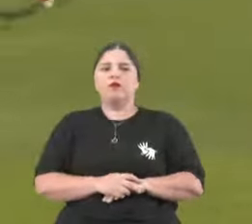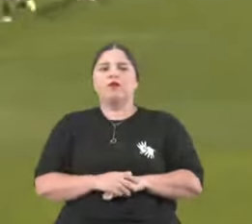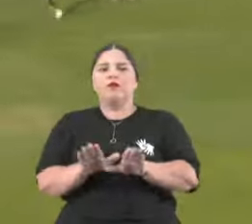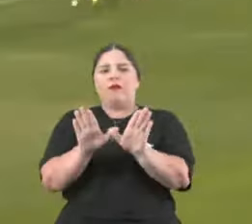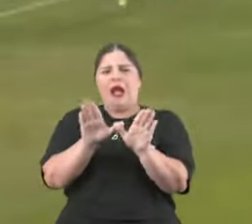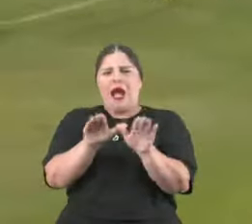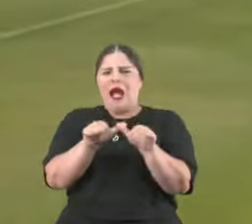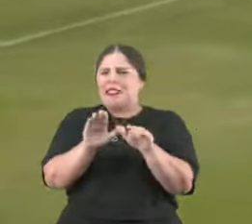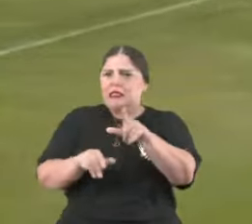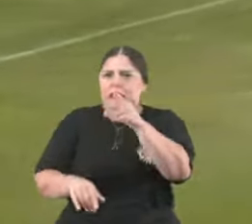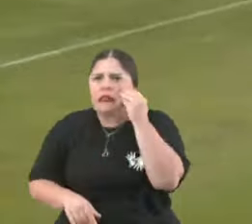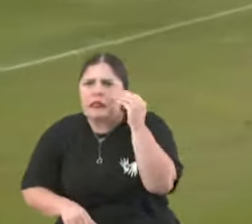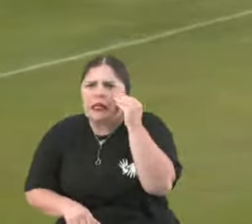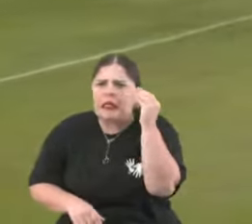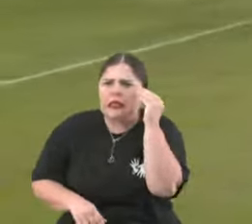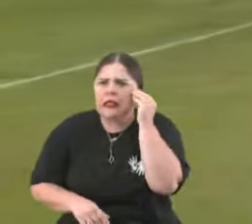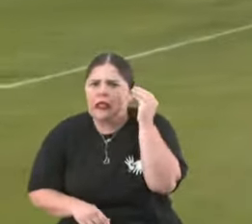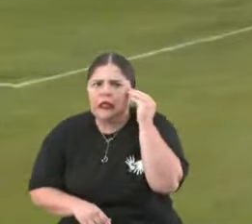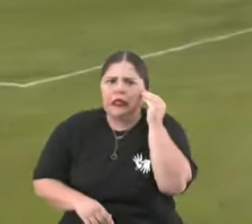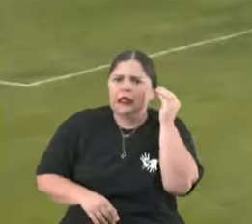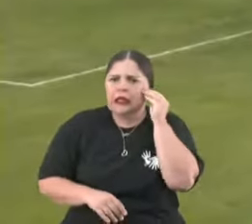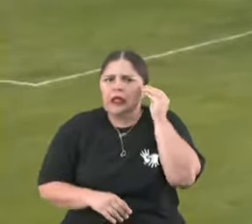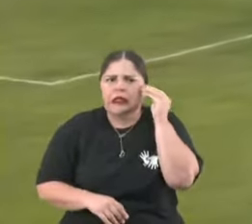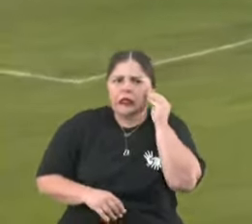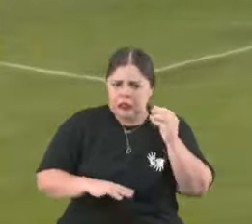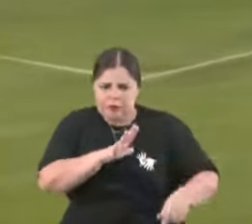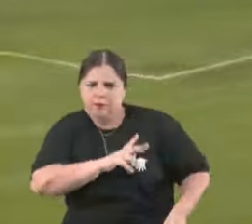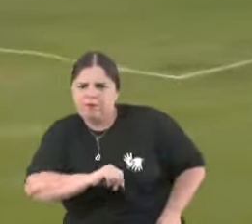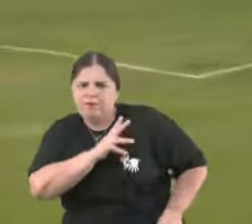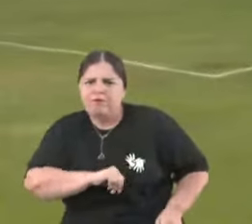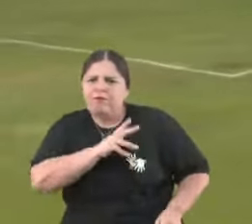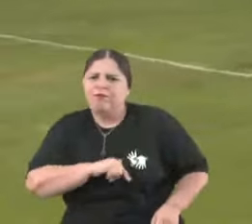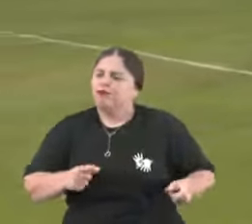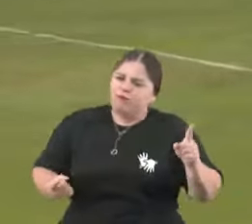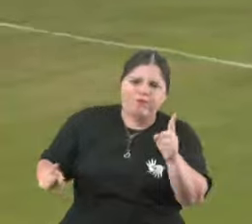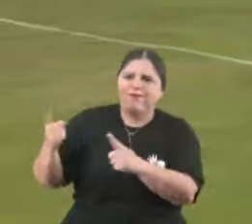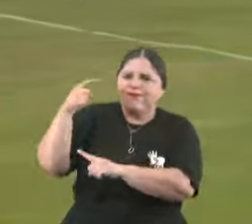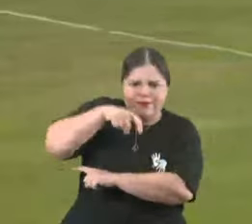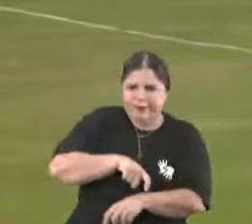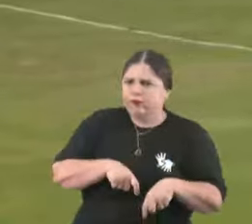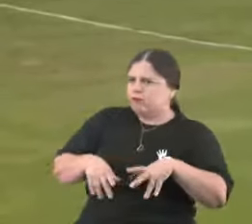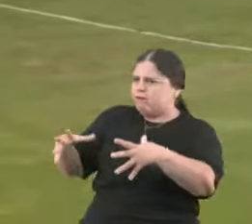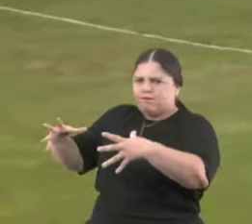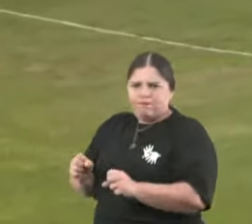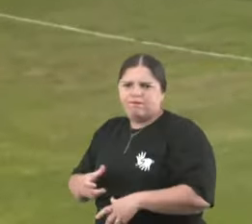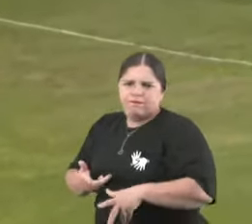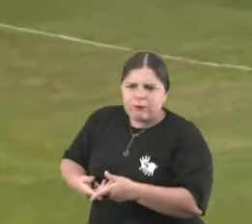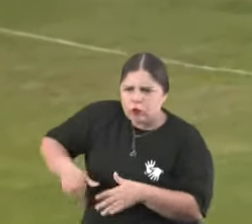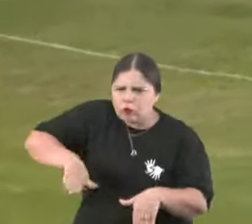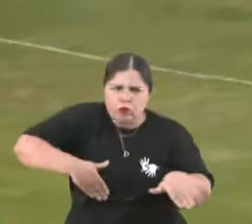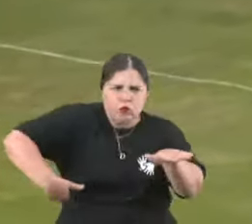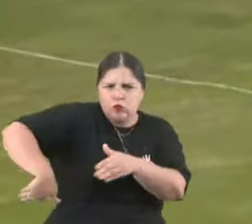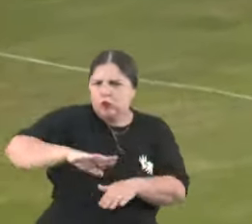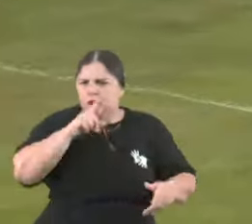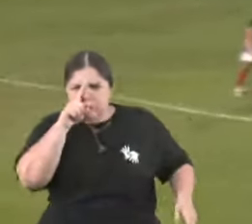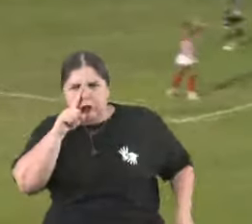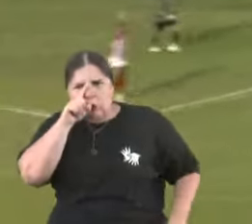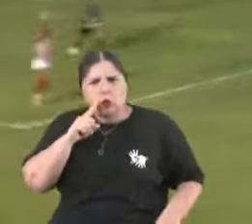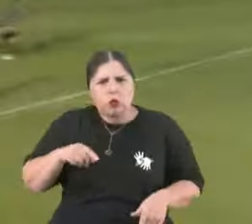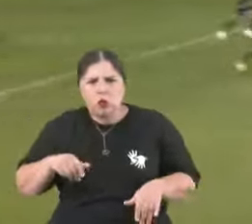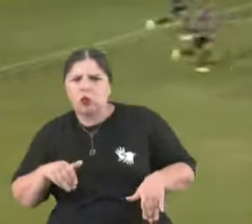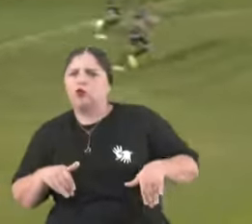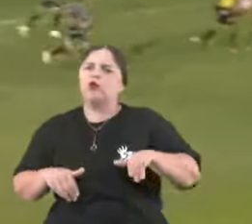de ligação ali com o Cabral. CRB já recupera, já põe no ataque, já vem para cima. Léo Pereira, aí ele é perigoso, tenta o chute, a bola